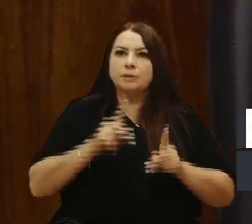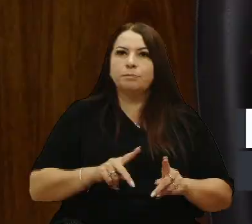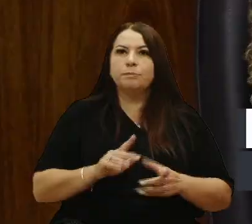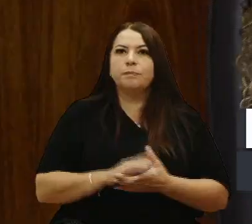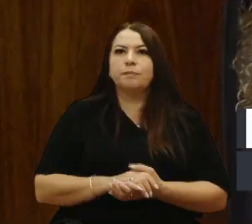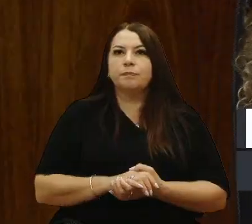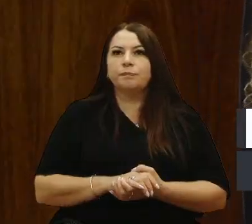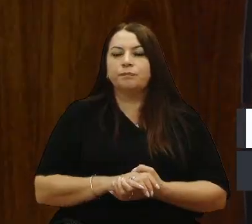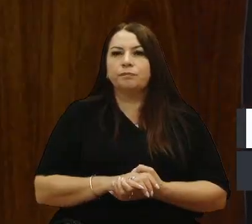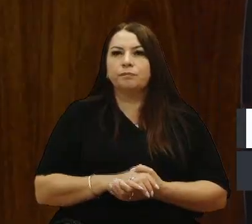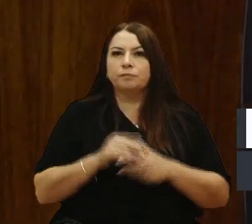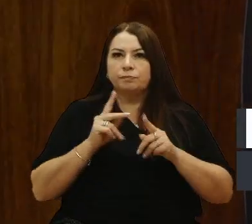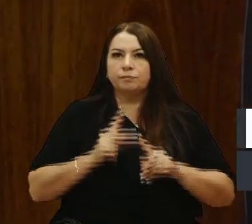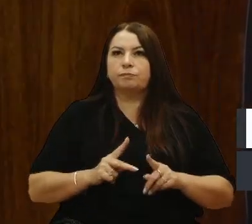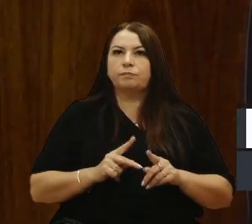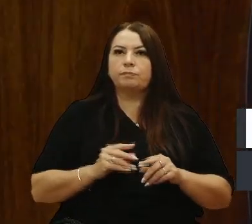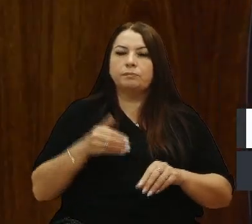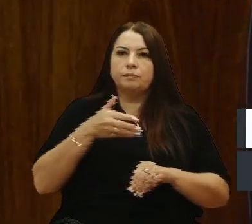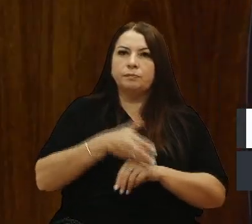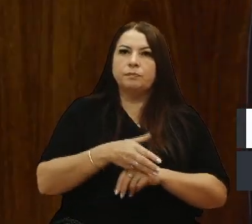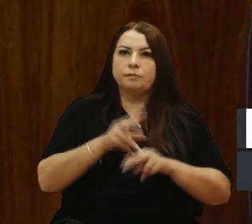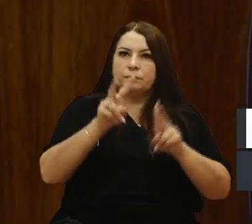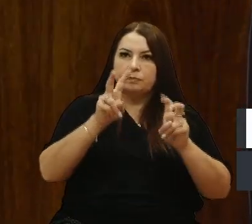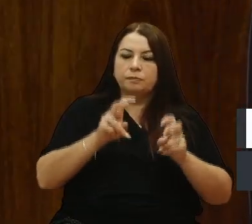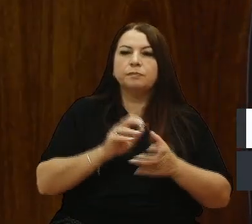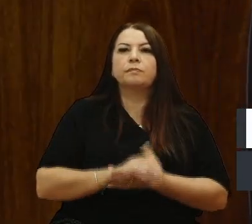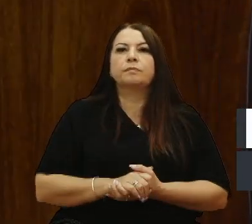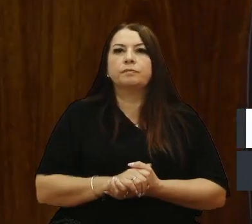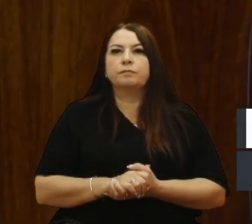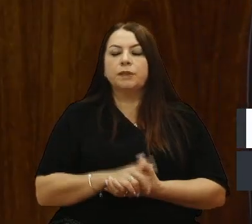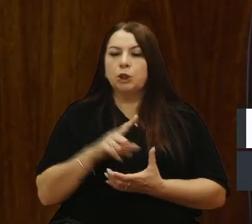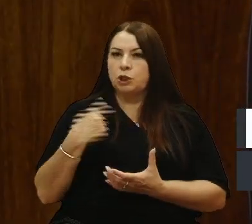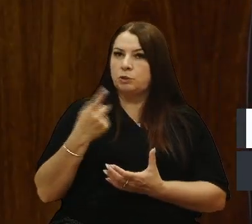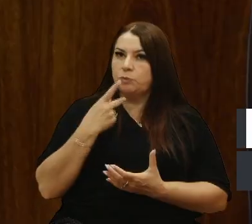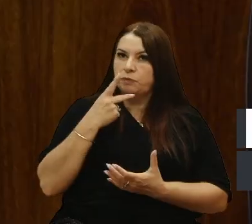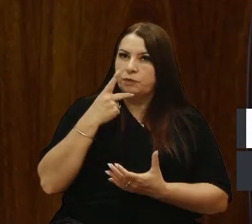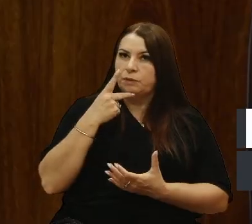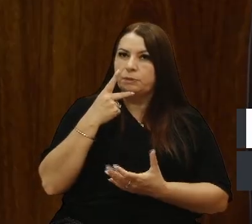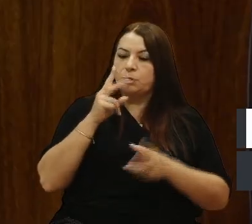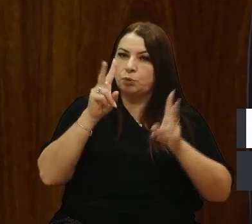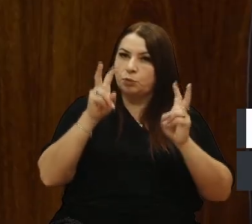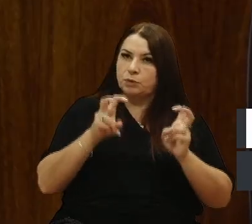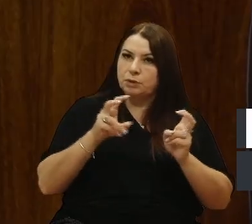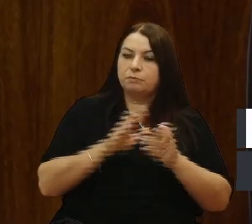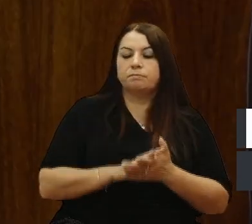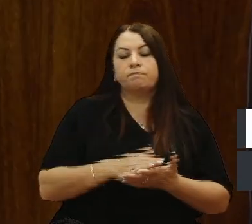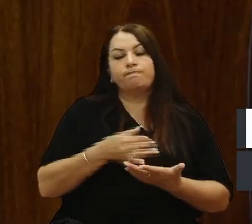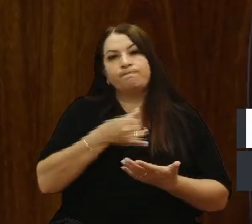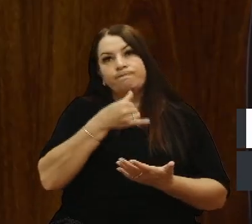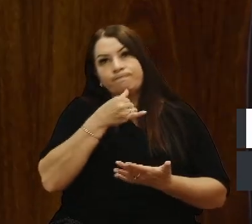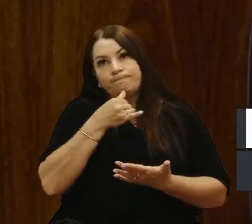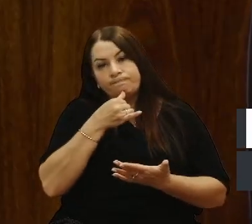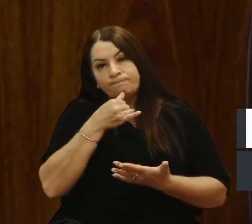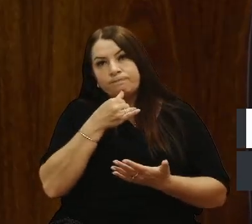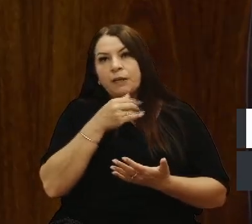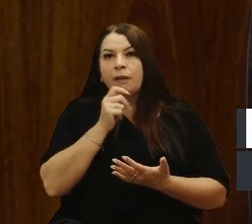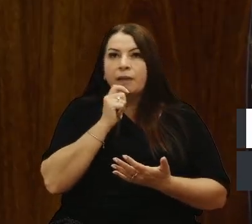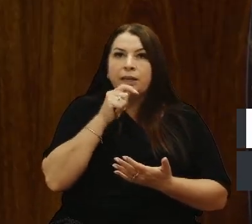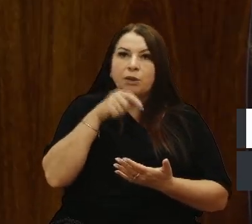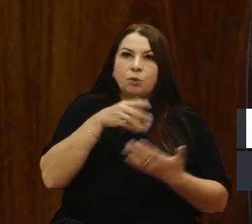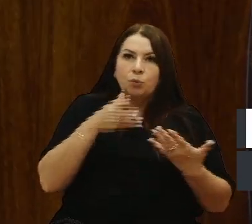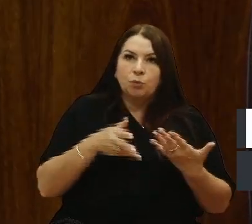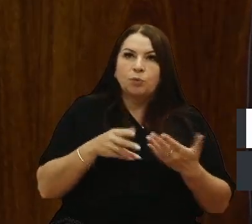pessoas que compõem aquele tema. E aqui nós estamos falando de um tema que, infelizmente, ainda hoje